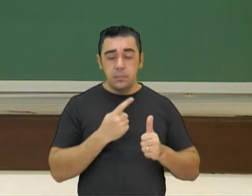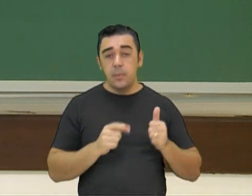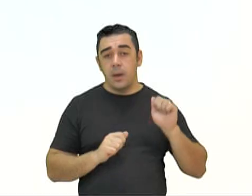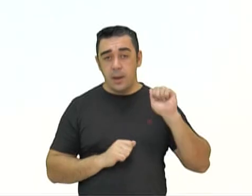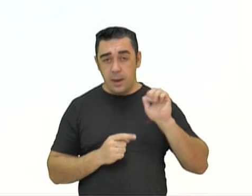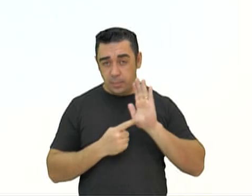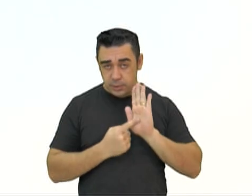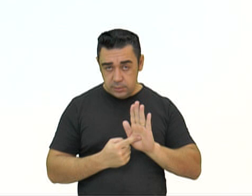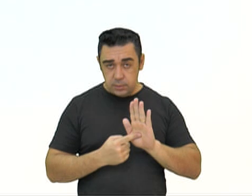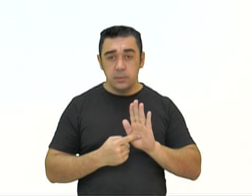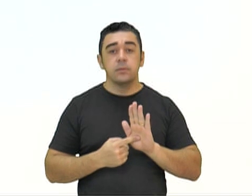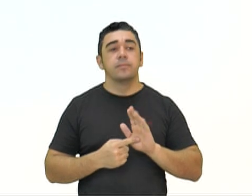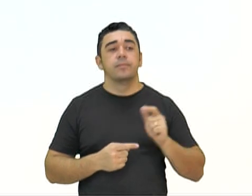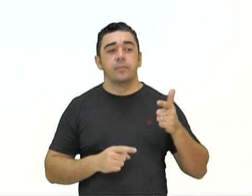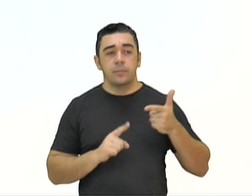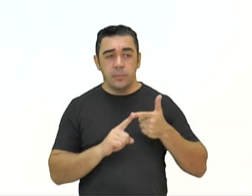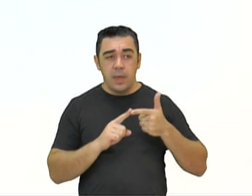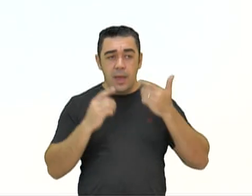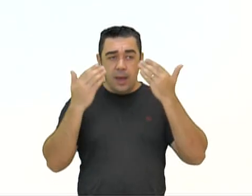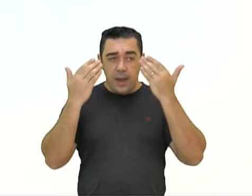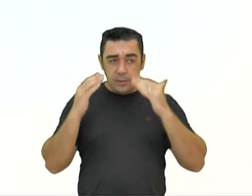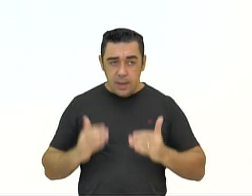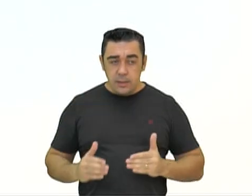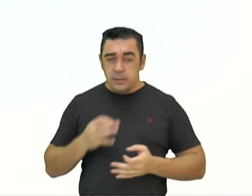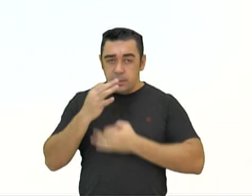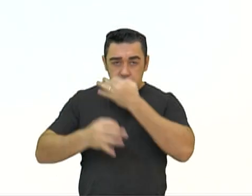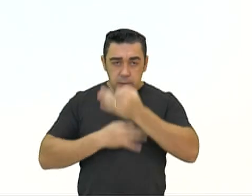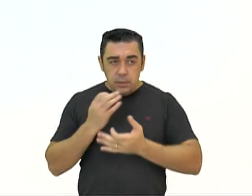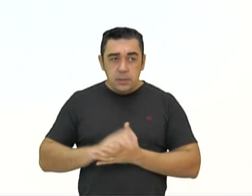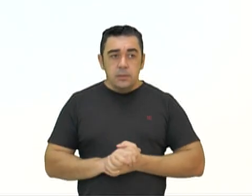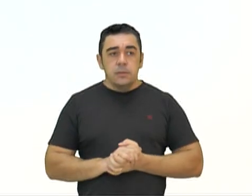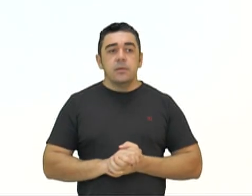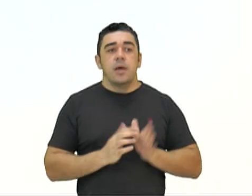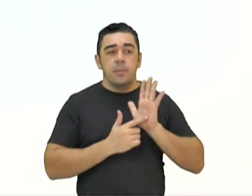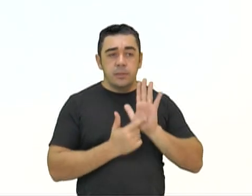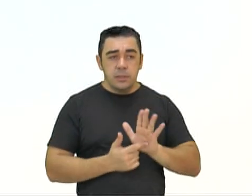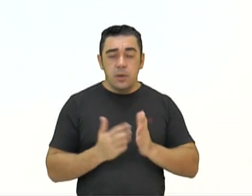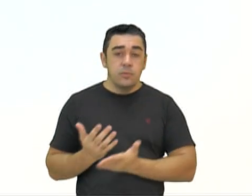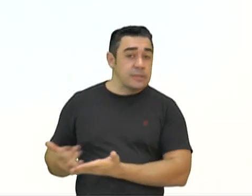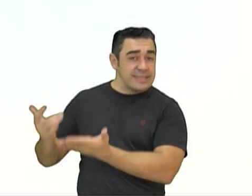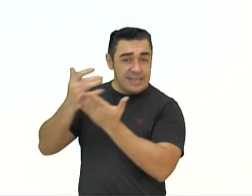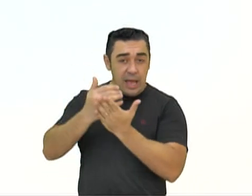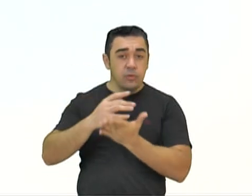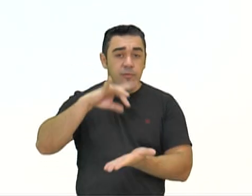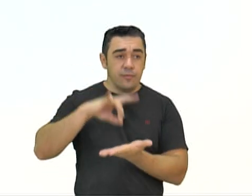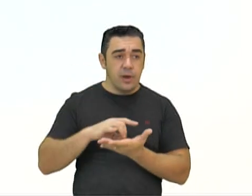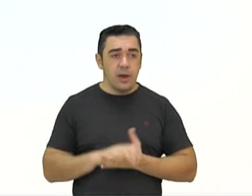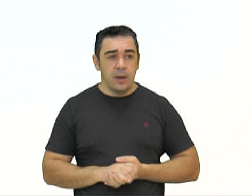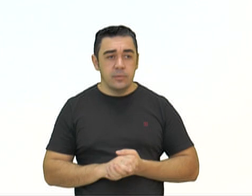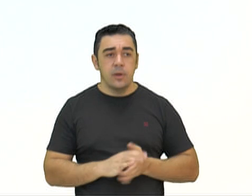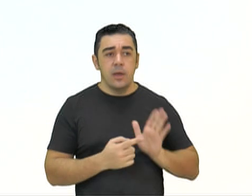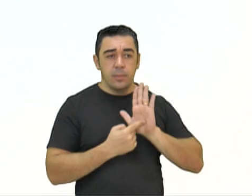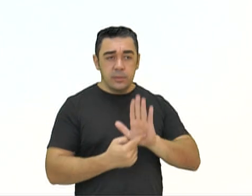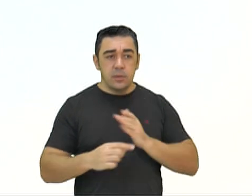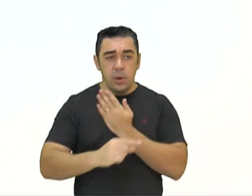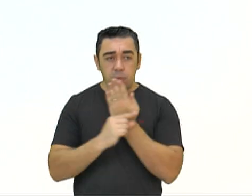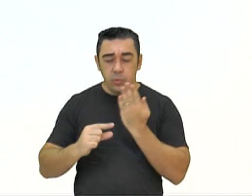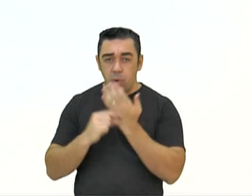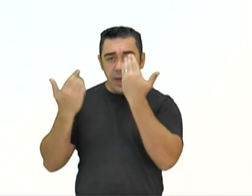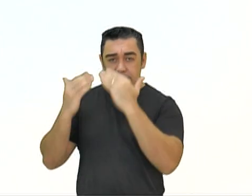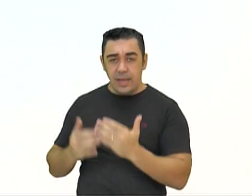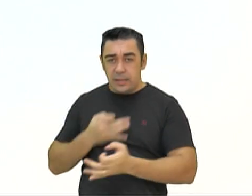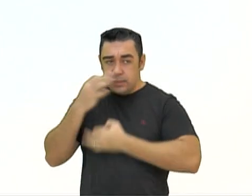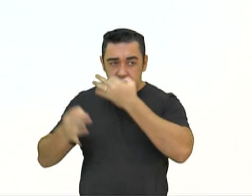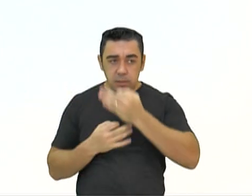obra, análise crítica, a apresentação da obra, dados e fatos, a apresentação do autor, análise crítica, ou a apresentação